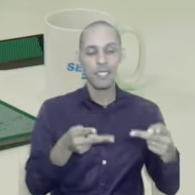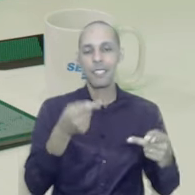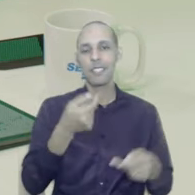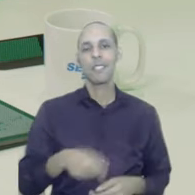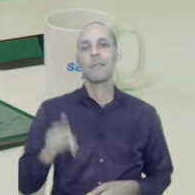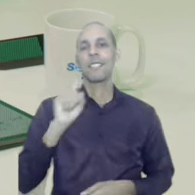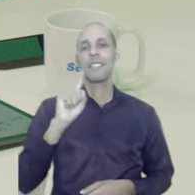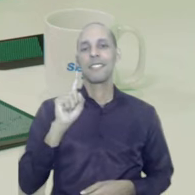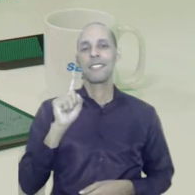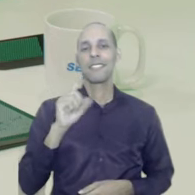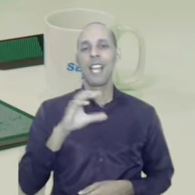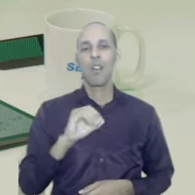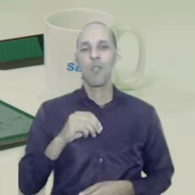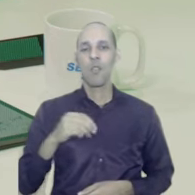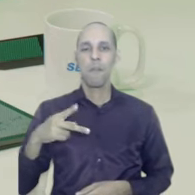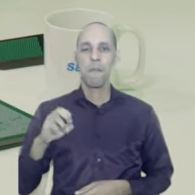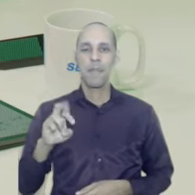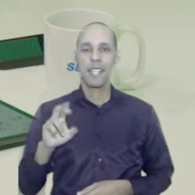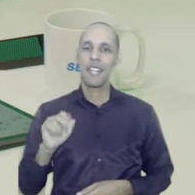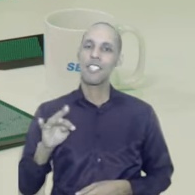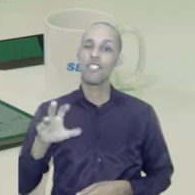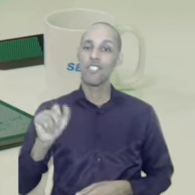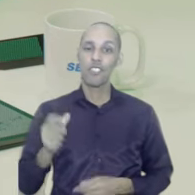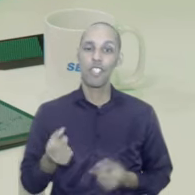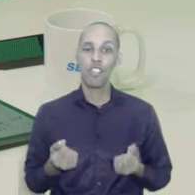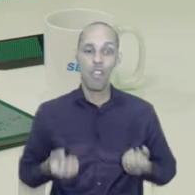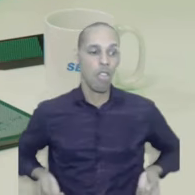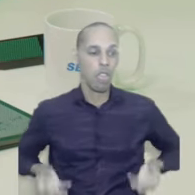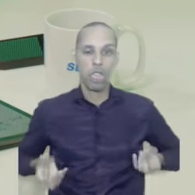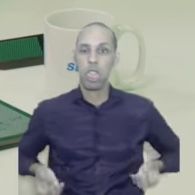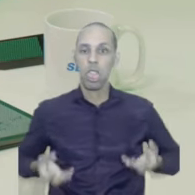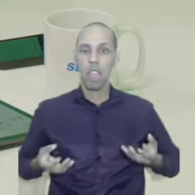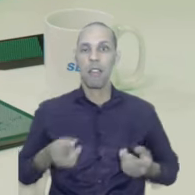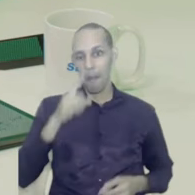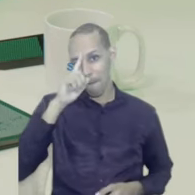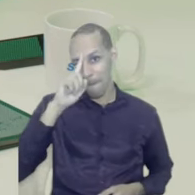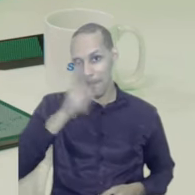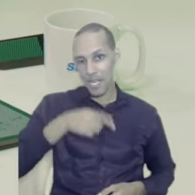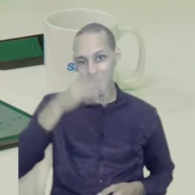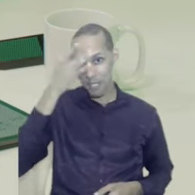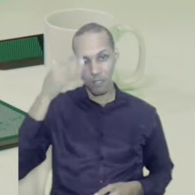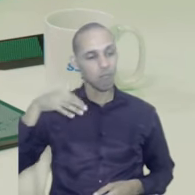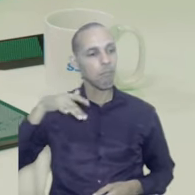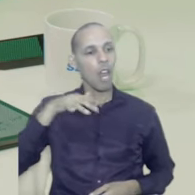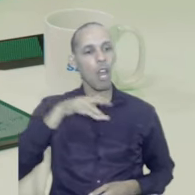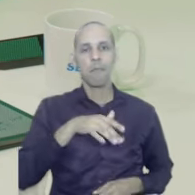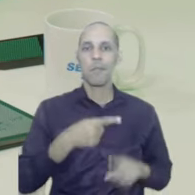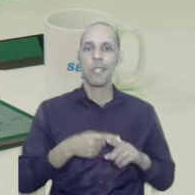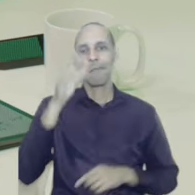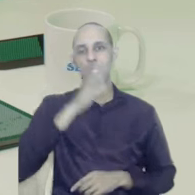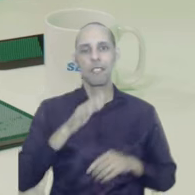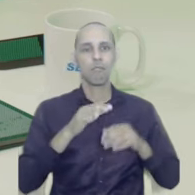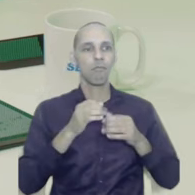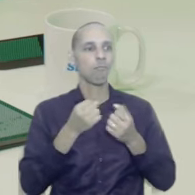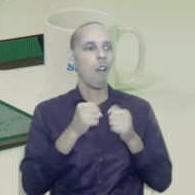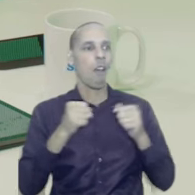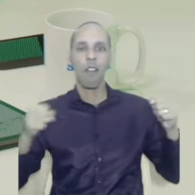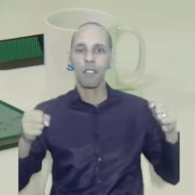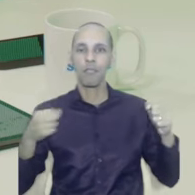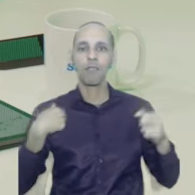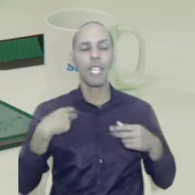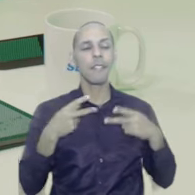a cooperativa gastava muito dinheiro muito recurso mandando homem a Campo o o Brasil é enorme Então quando você fala Ah vou